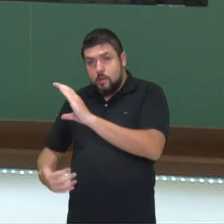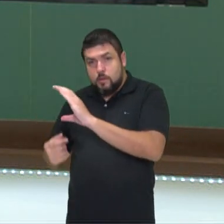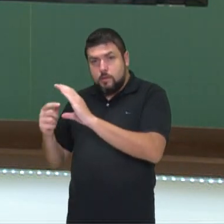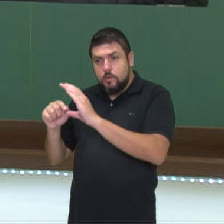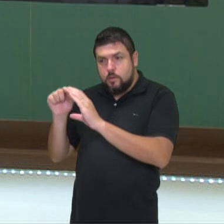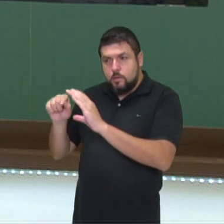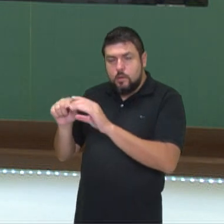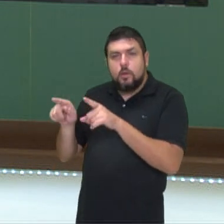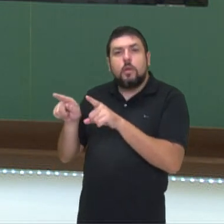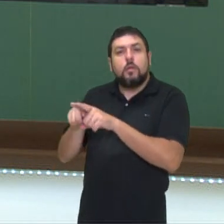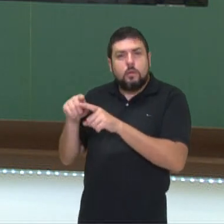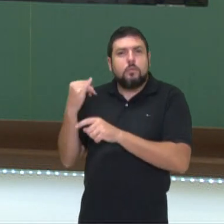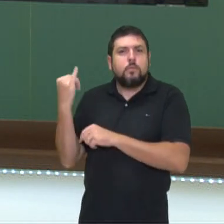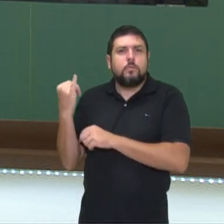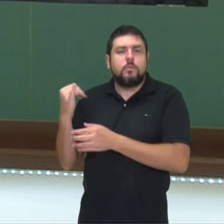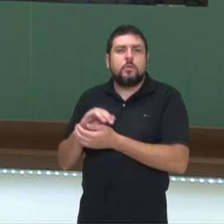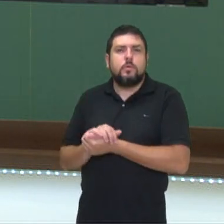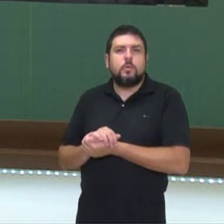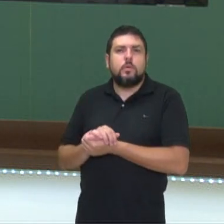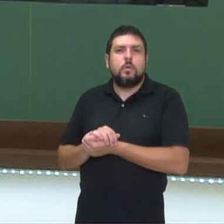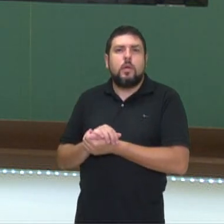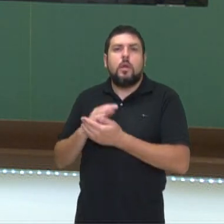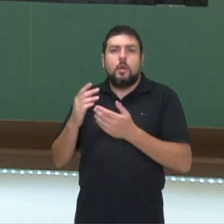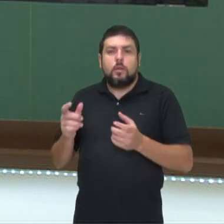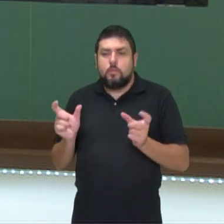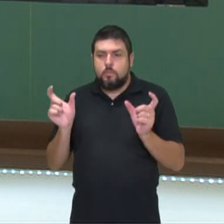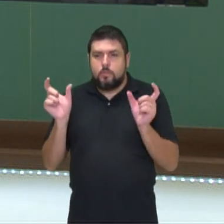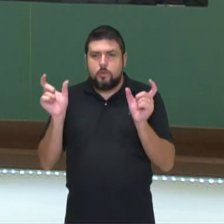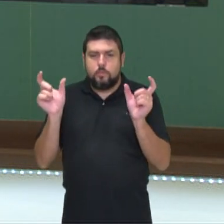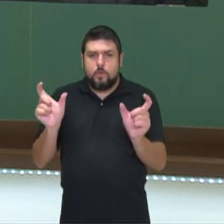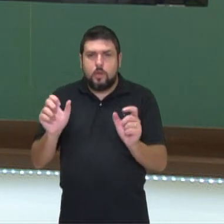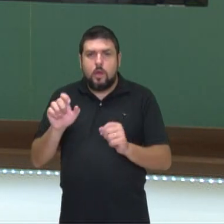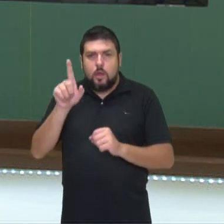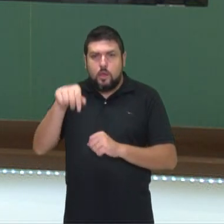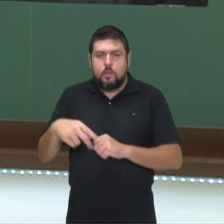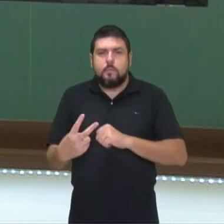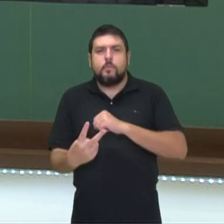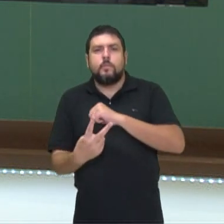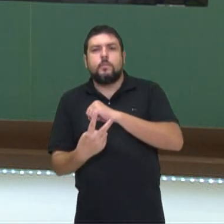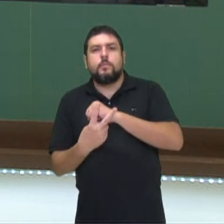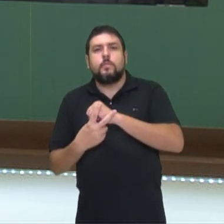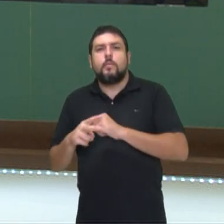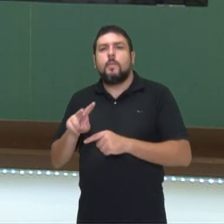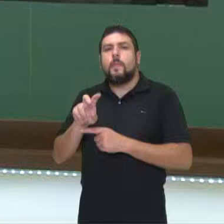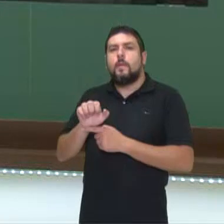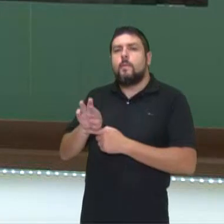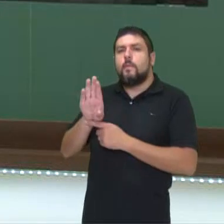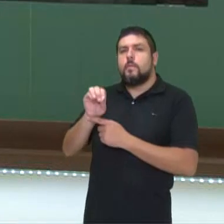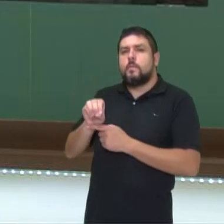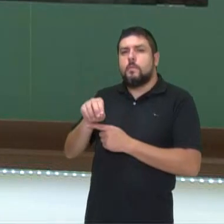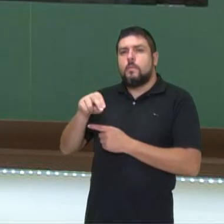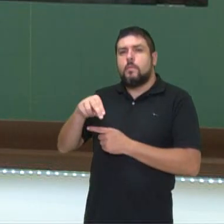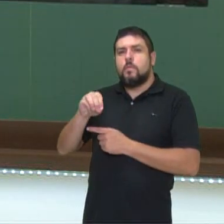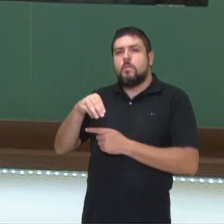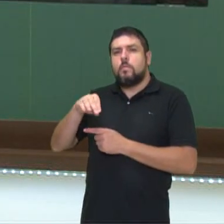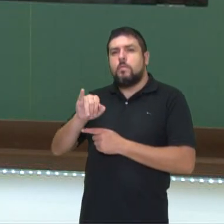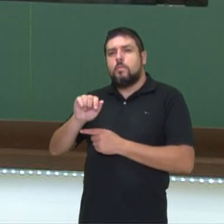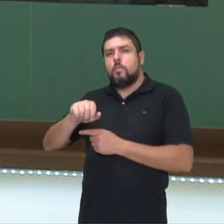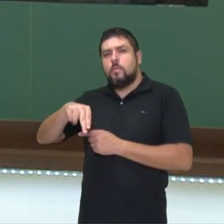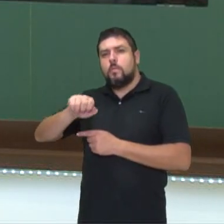um. Mas então nós temos predicados verbos nominais, um verbo nocional e também predicativos do